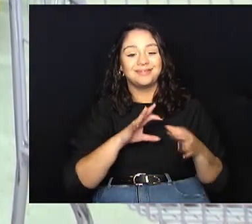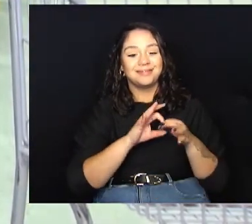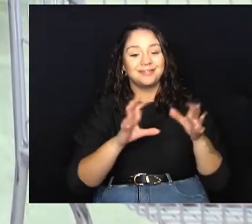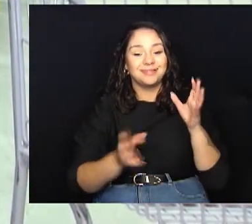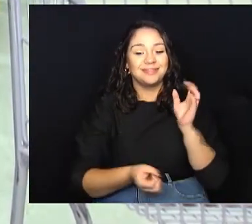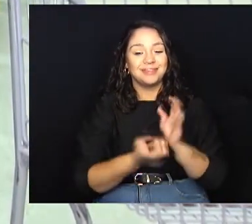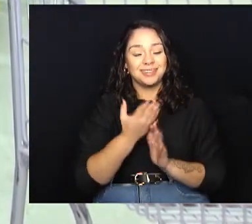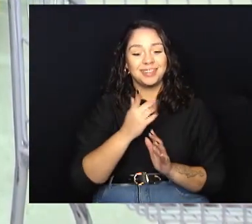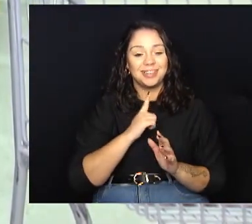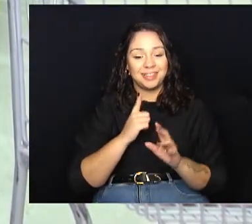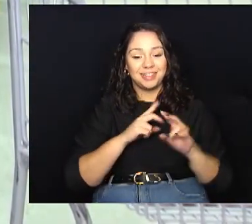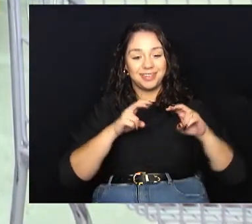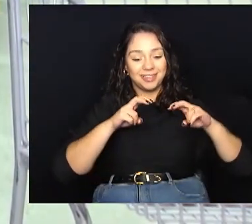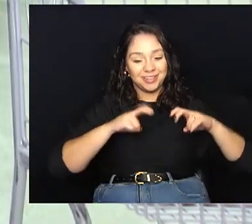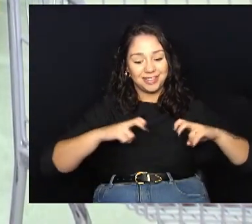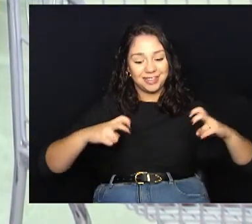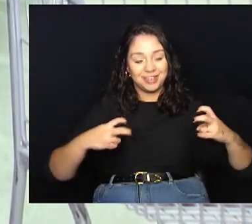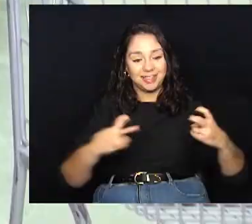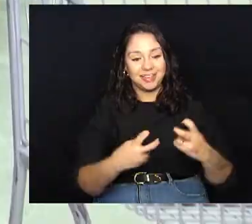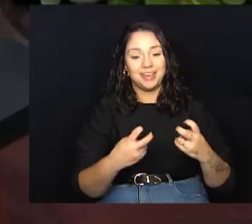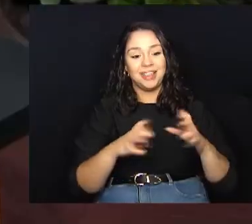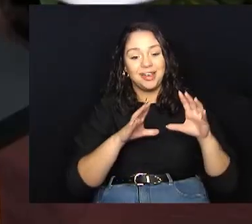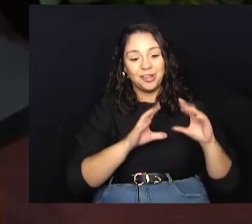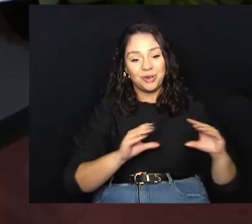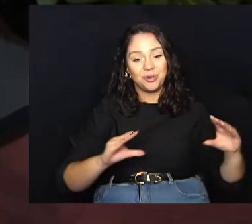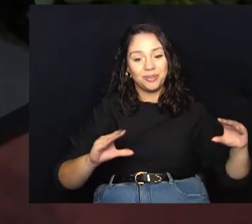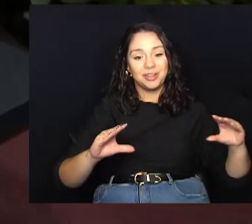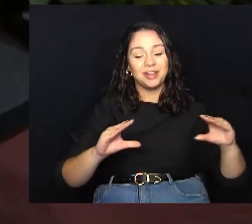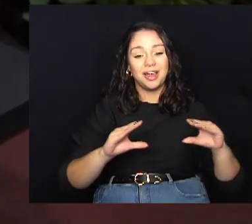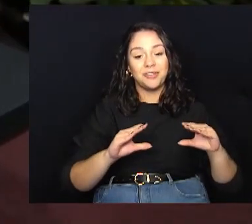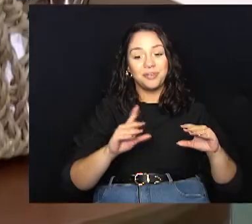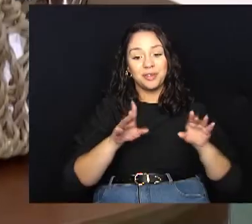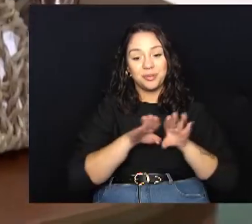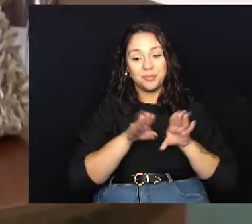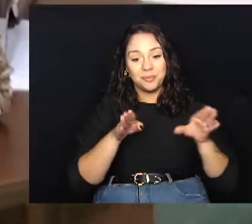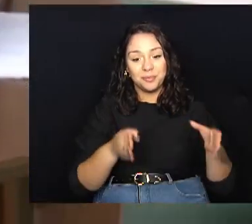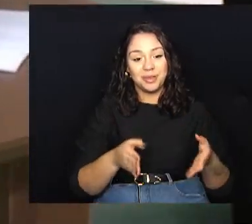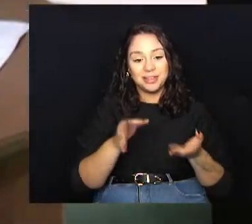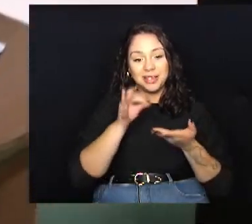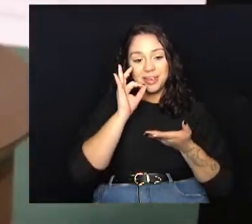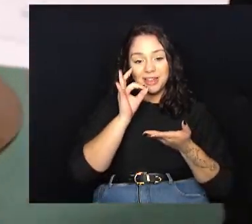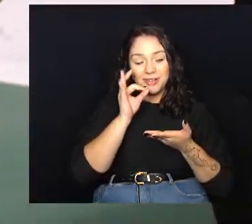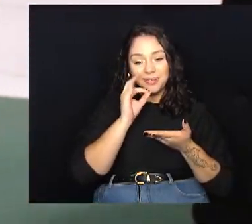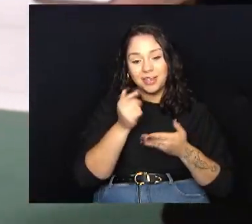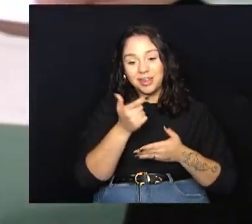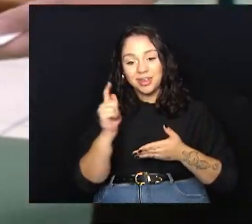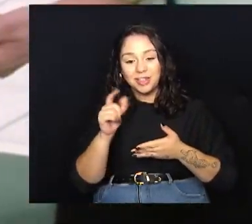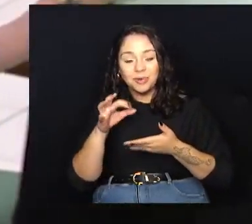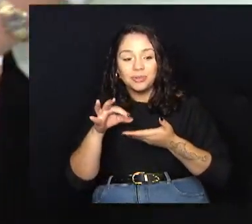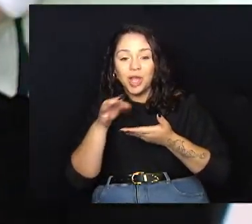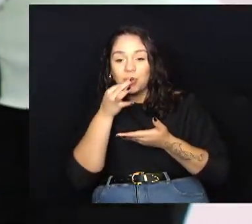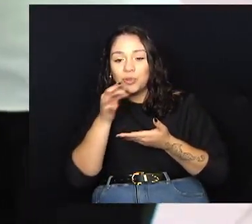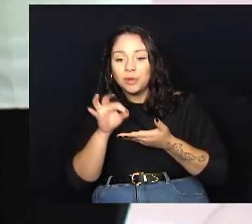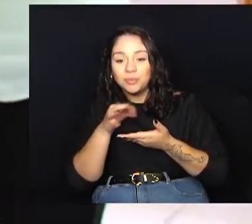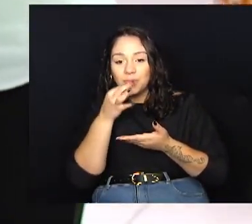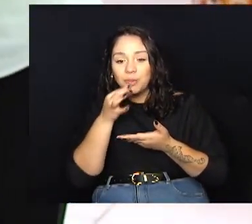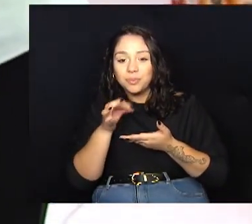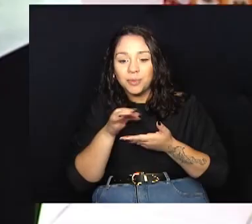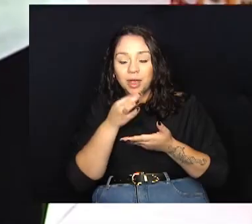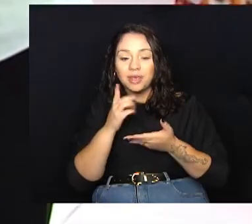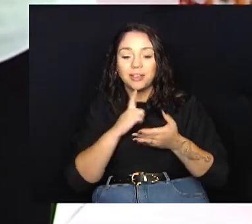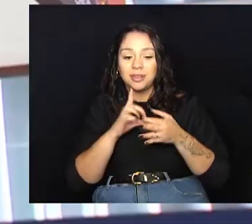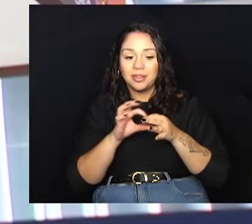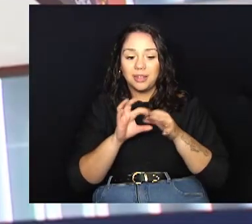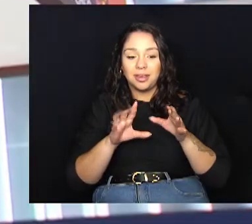cercado por poltronas confortáveis com mesas de café e outros Quitutes que ficam à disposição